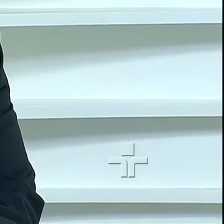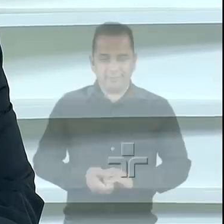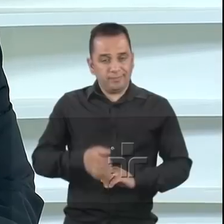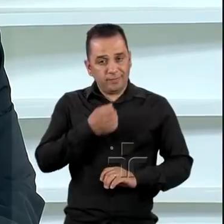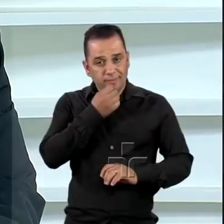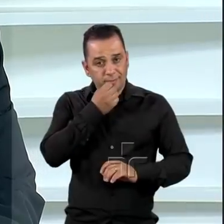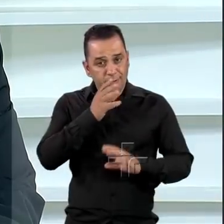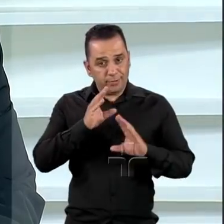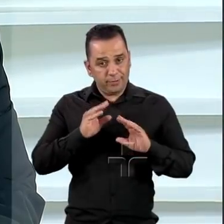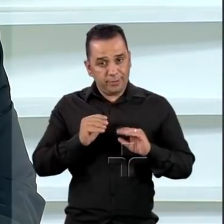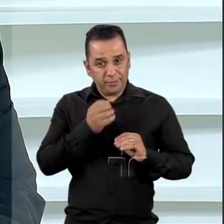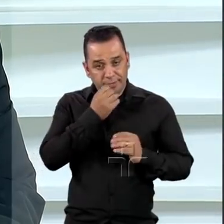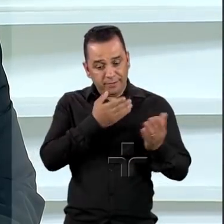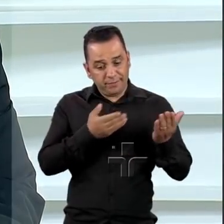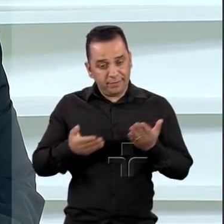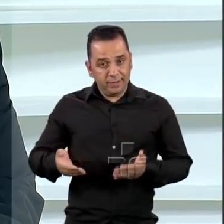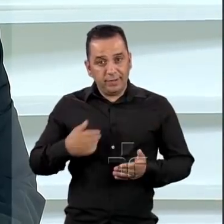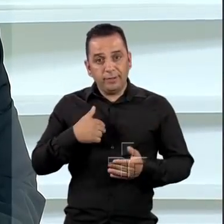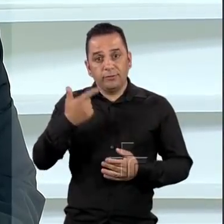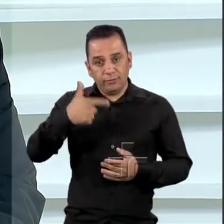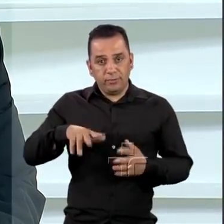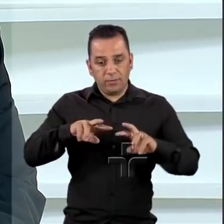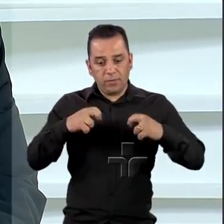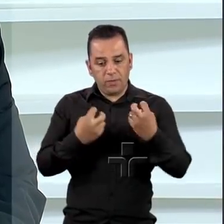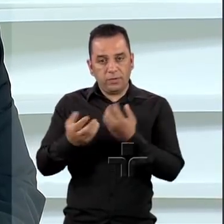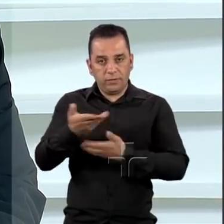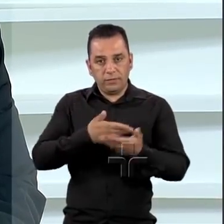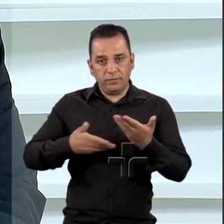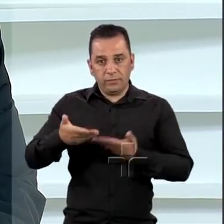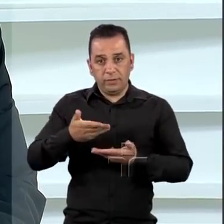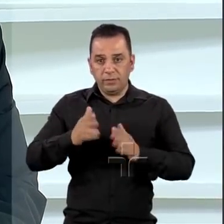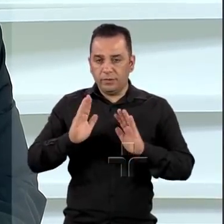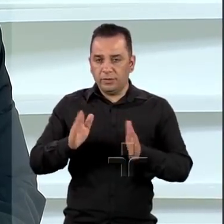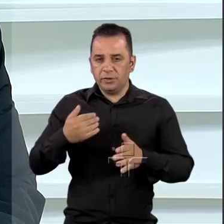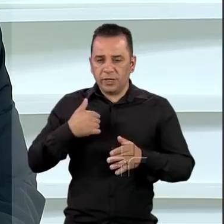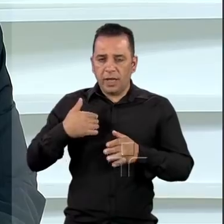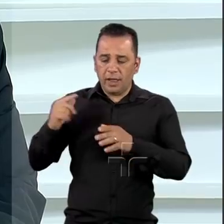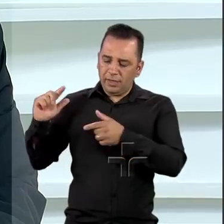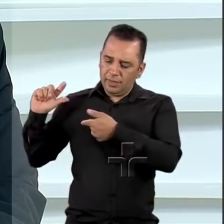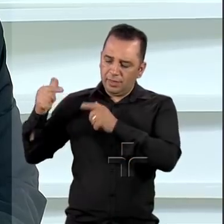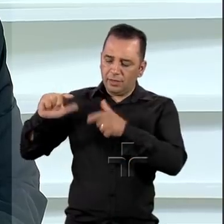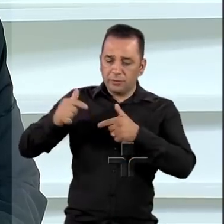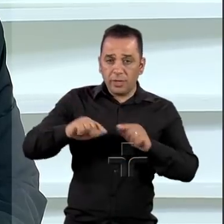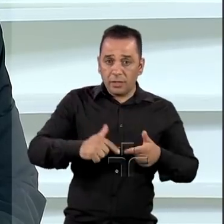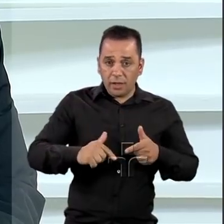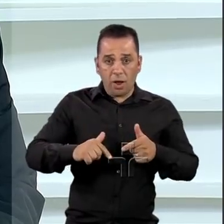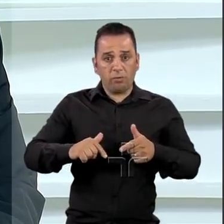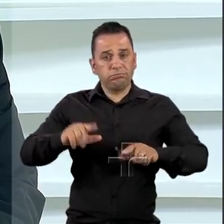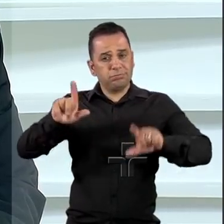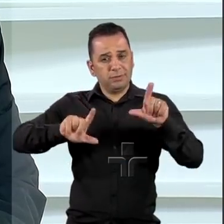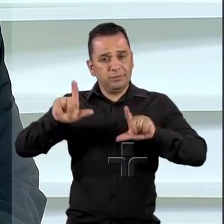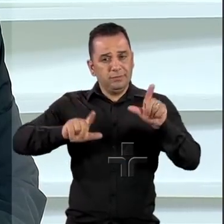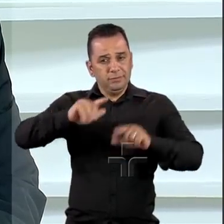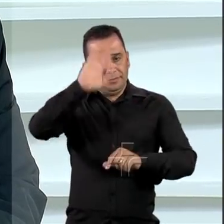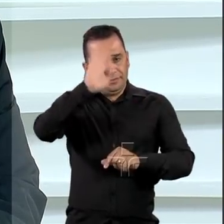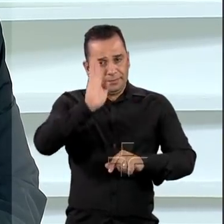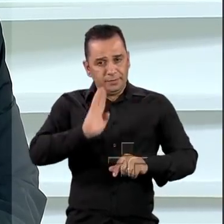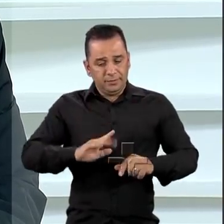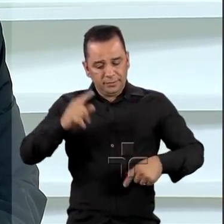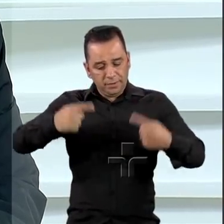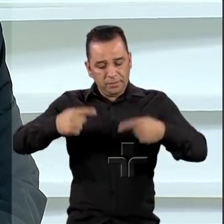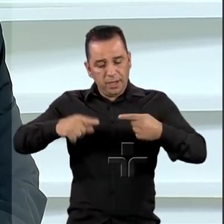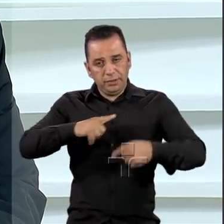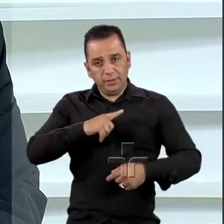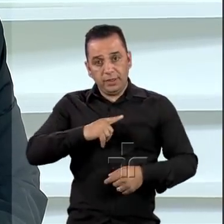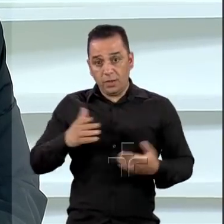Boa noite, bem-vindos a mais este Roda Viva, o mais tradicional programa de debates da TV brasileira. No programa de